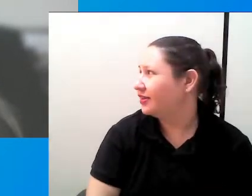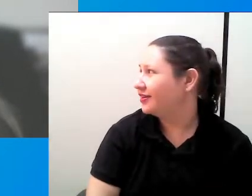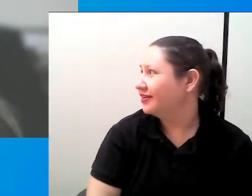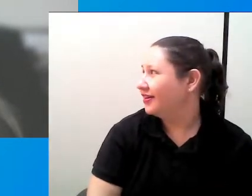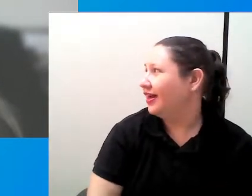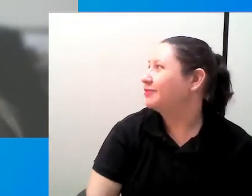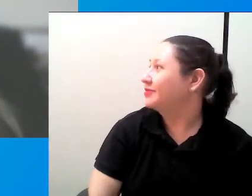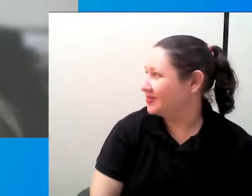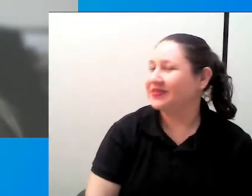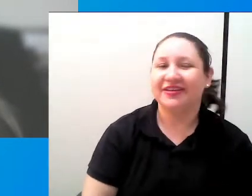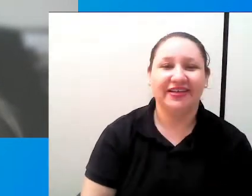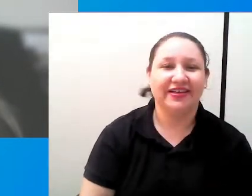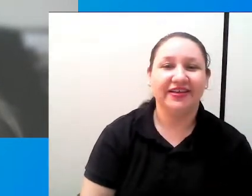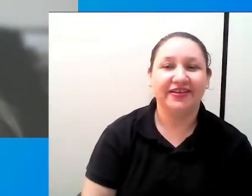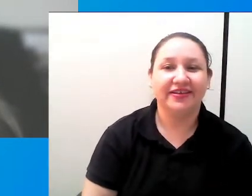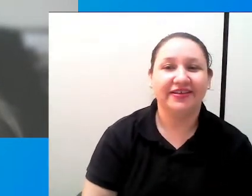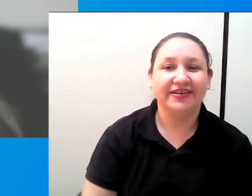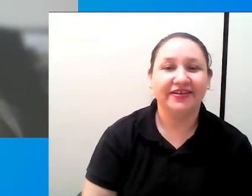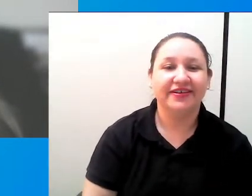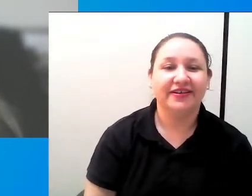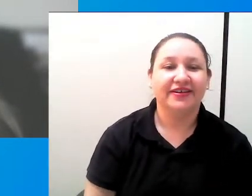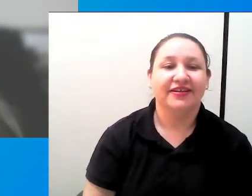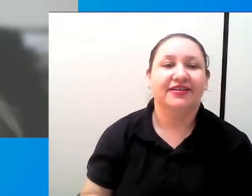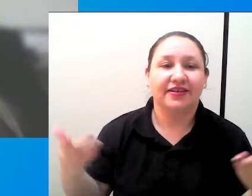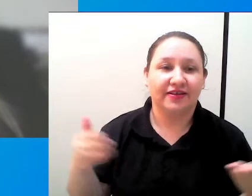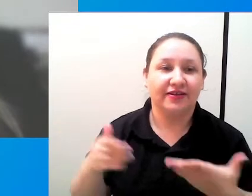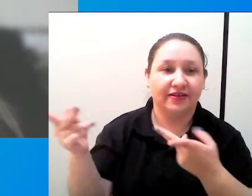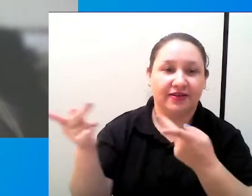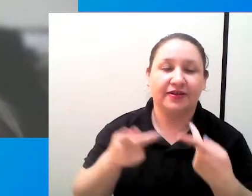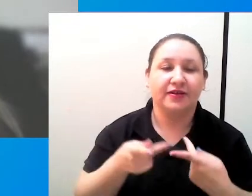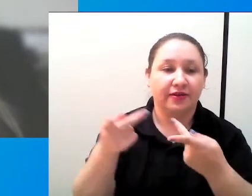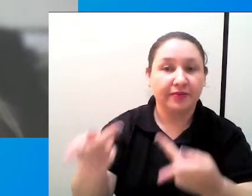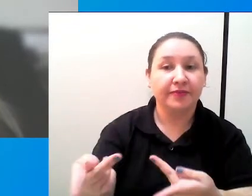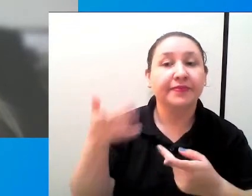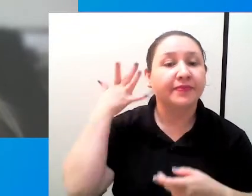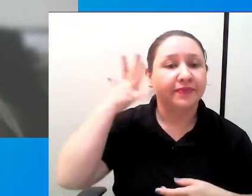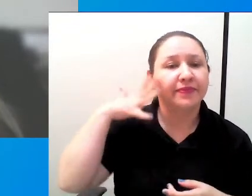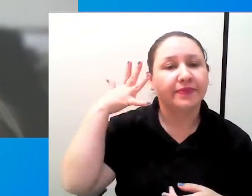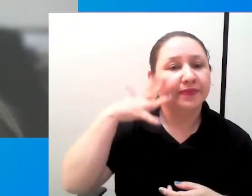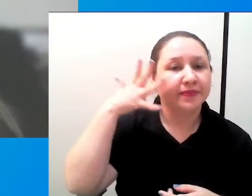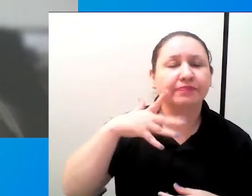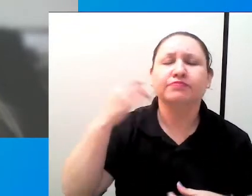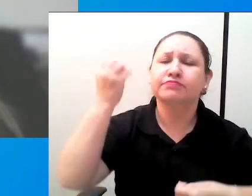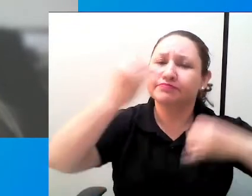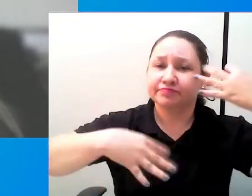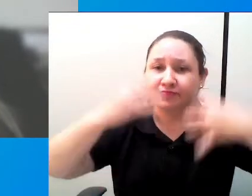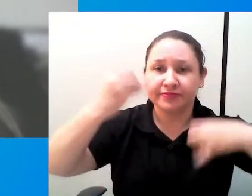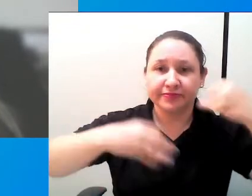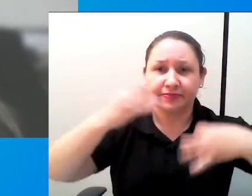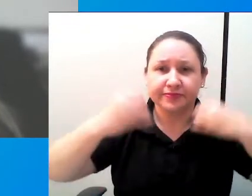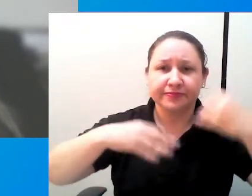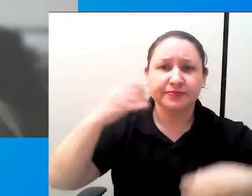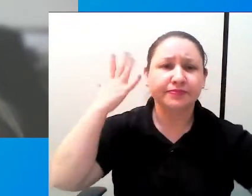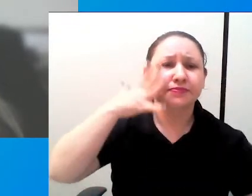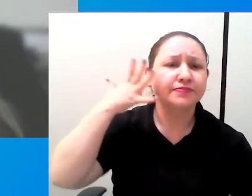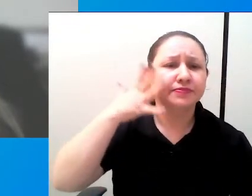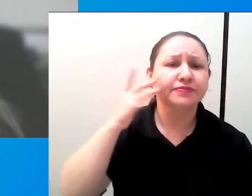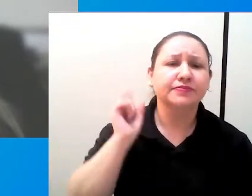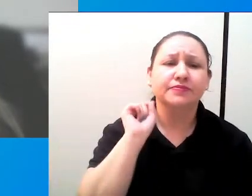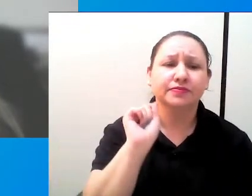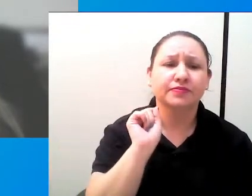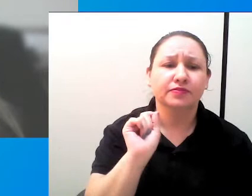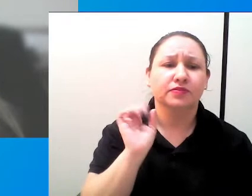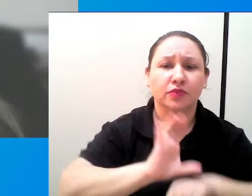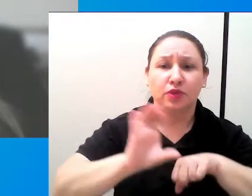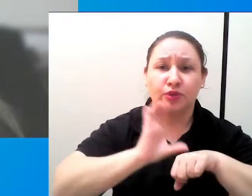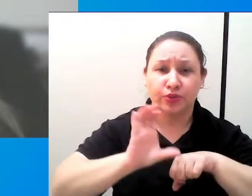Então, nesse momento, eu convido para proferir a palestra, relato de experiência da curricularização da extensão no curso